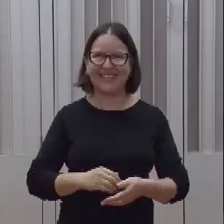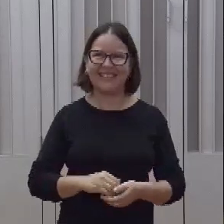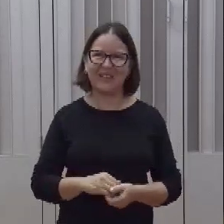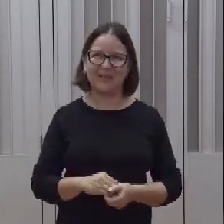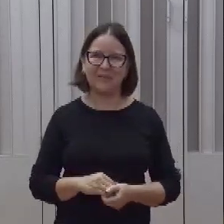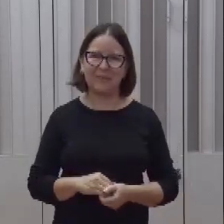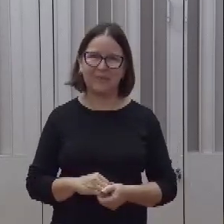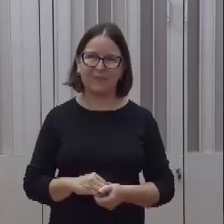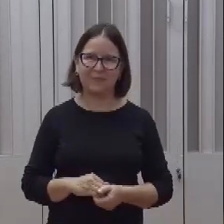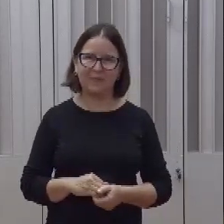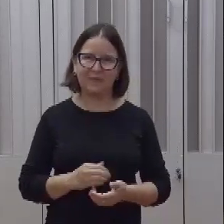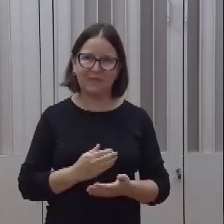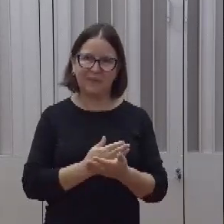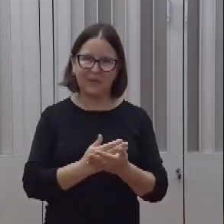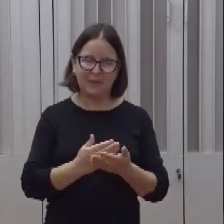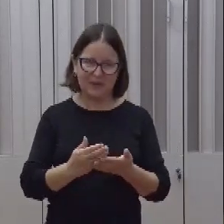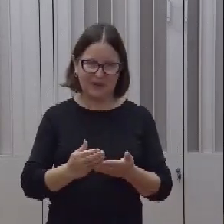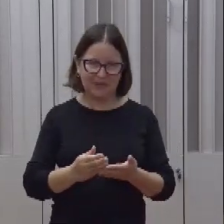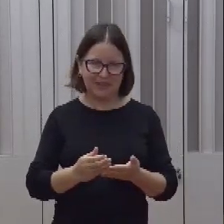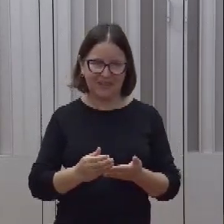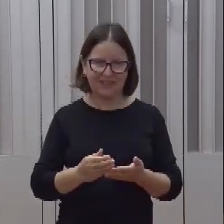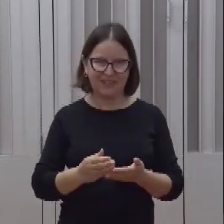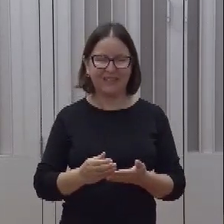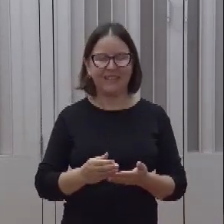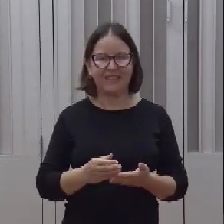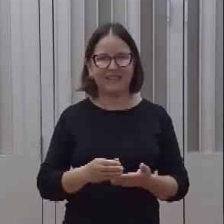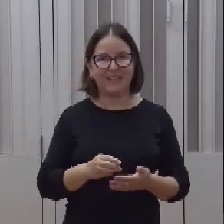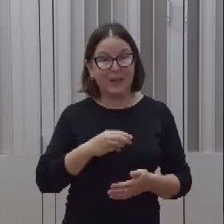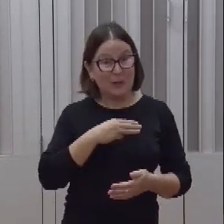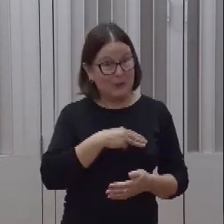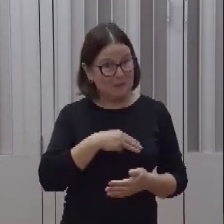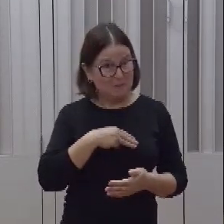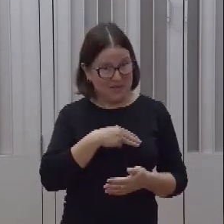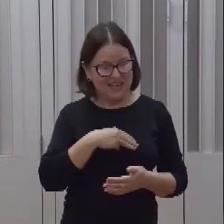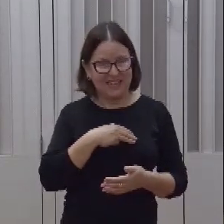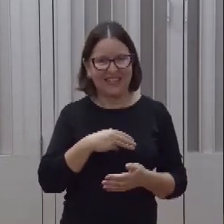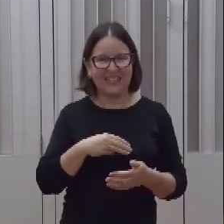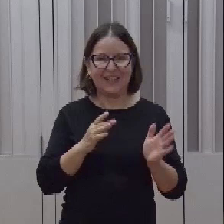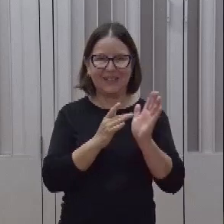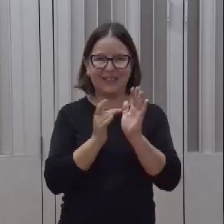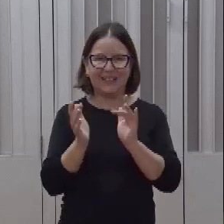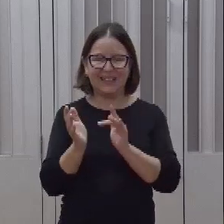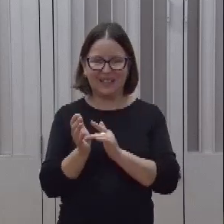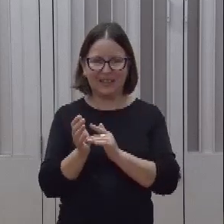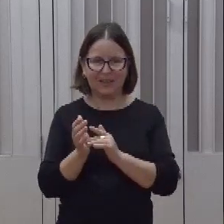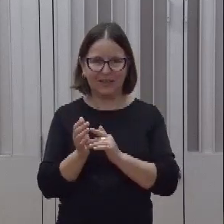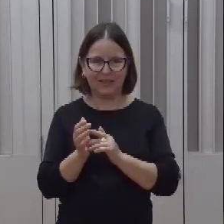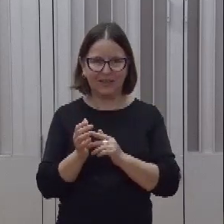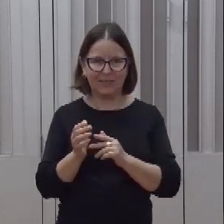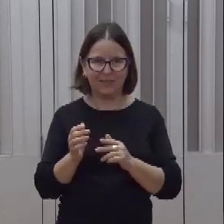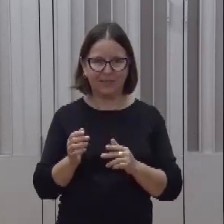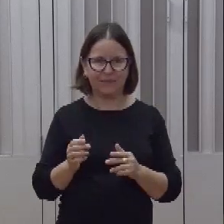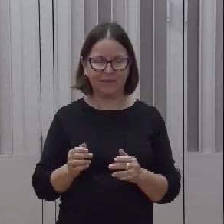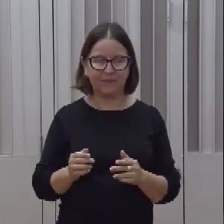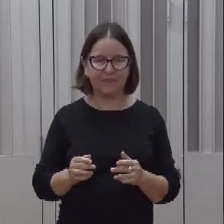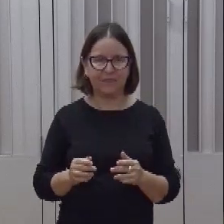No começo do ministério de Jesus, 2 discípulos de João,